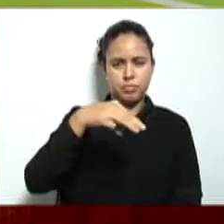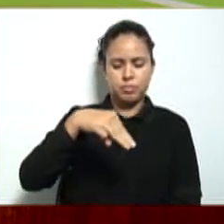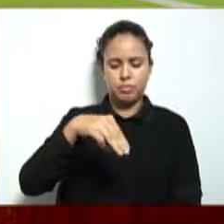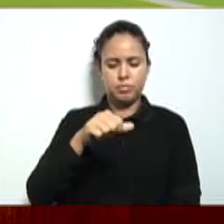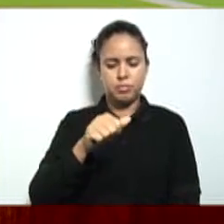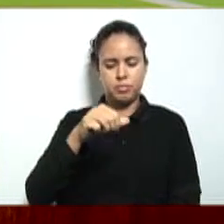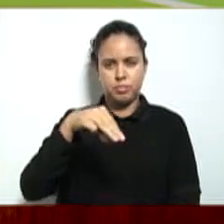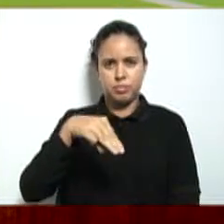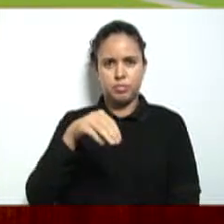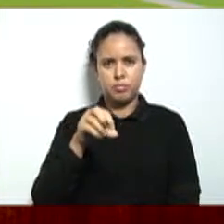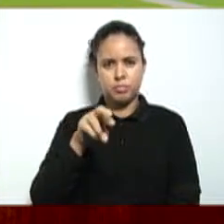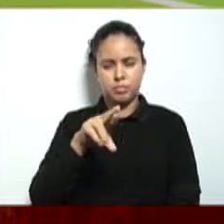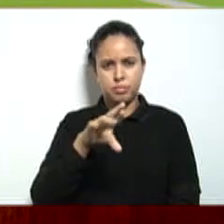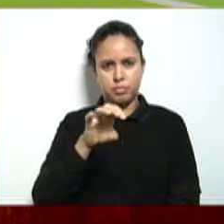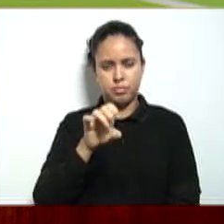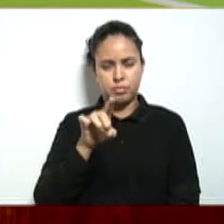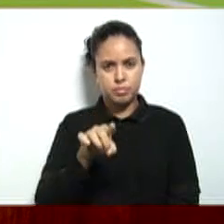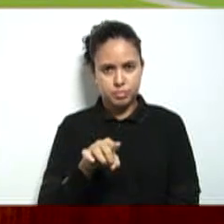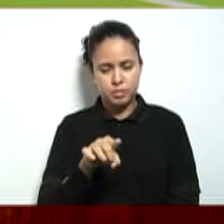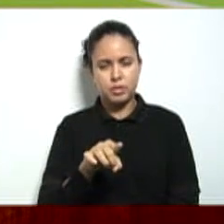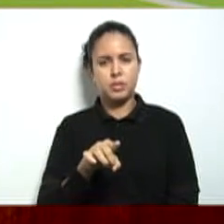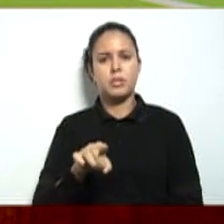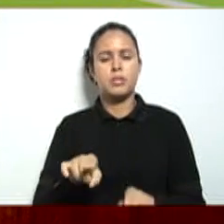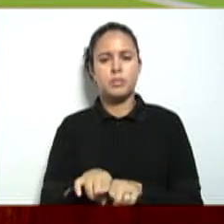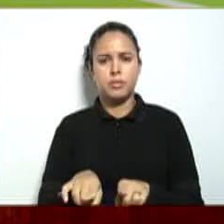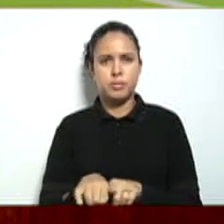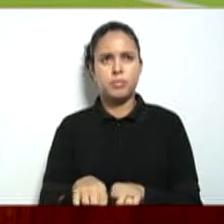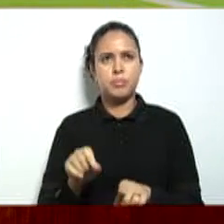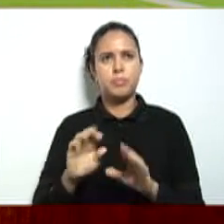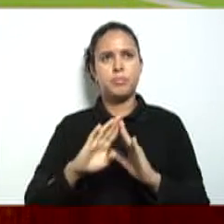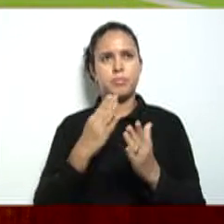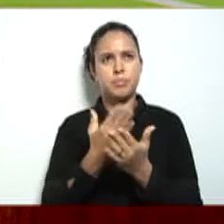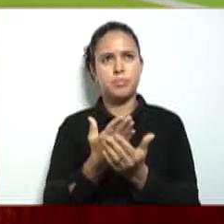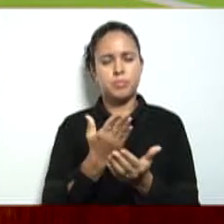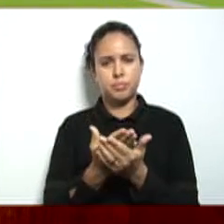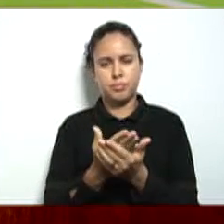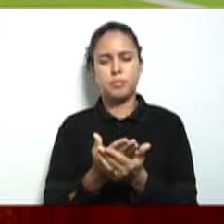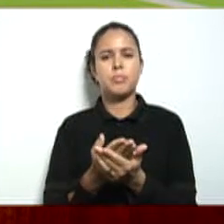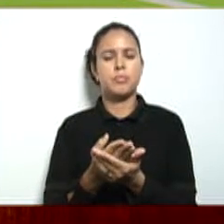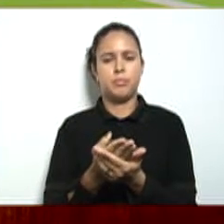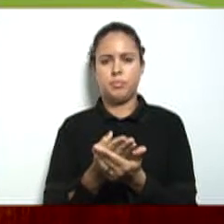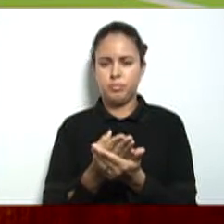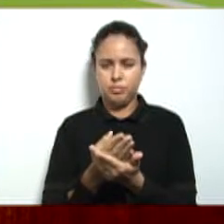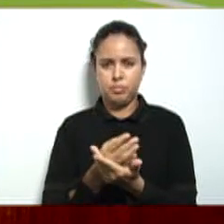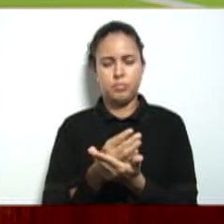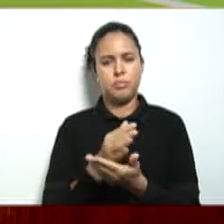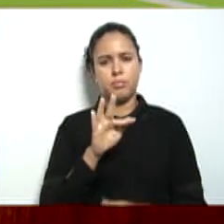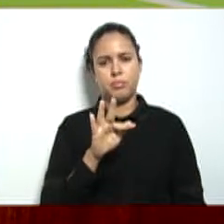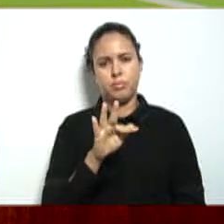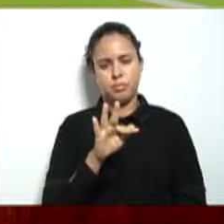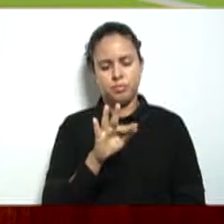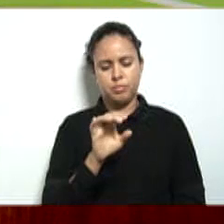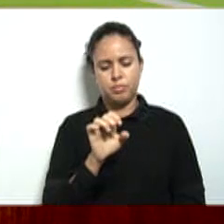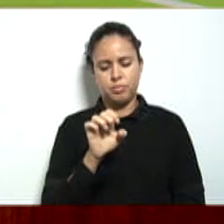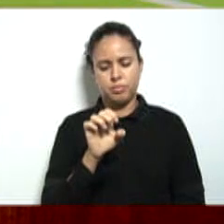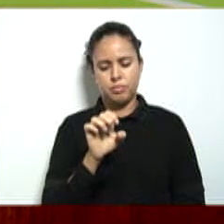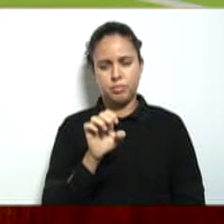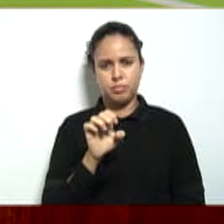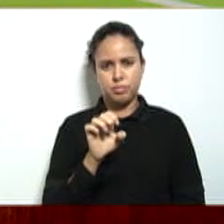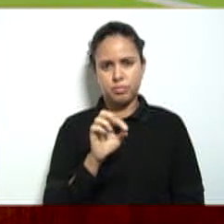Vila Bosco, e também da Escola Fernando Souza Gomes, estão todos antenados acompanhando